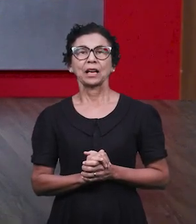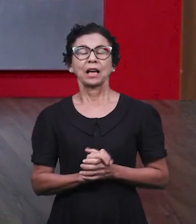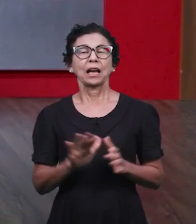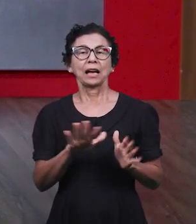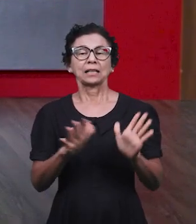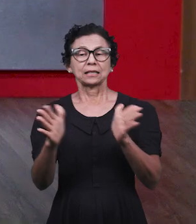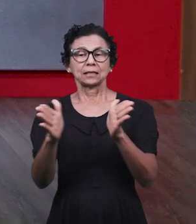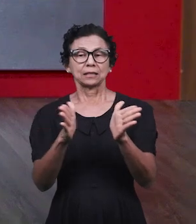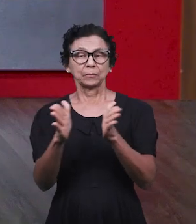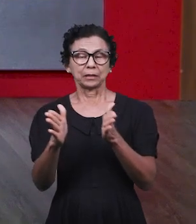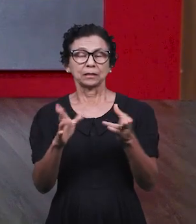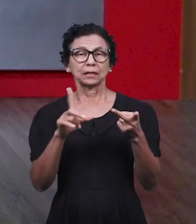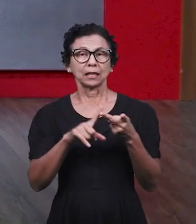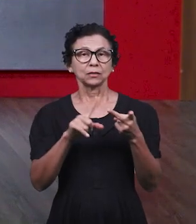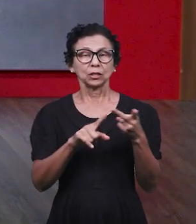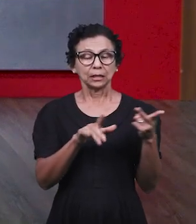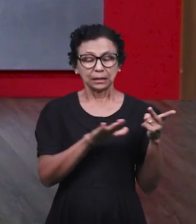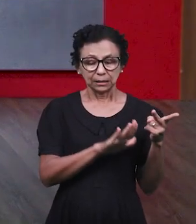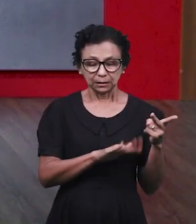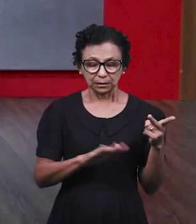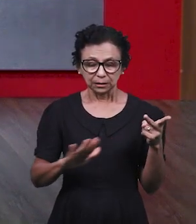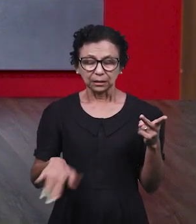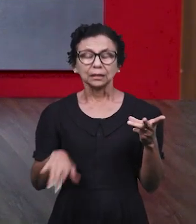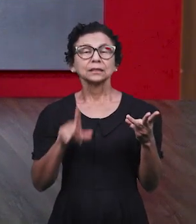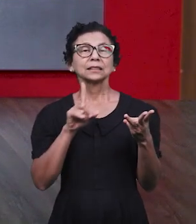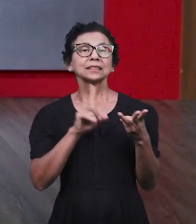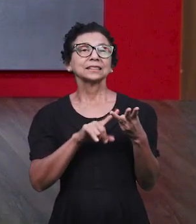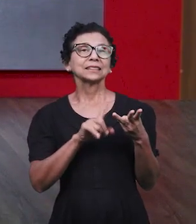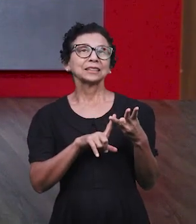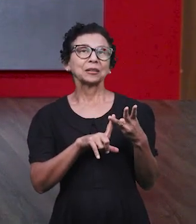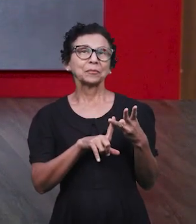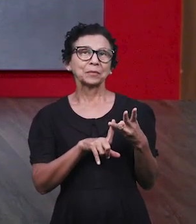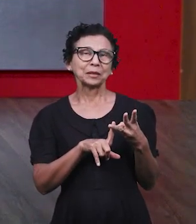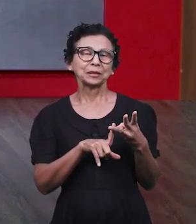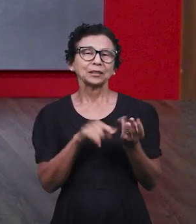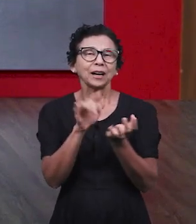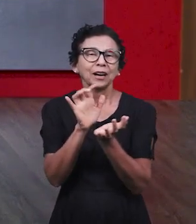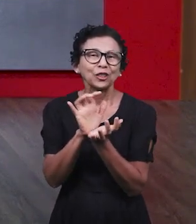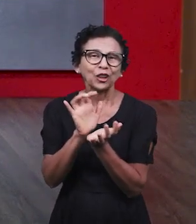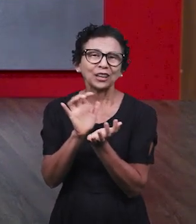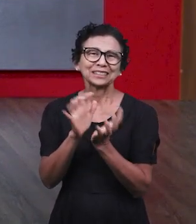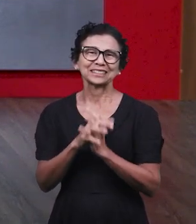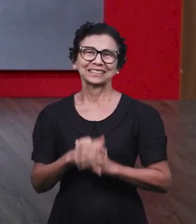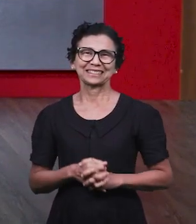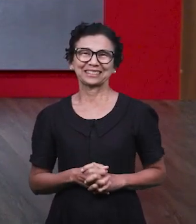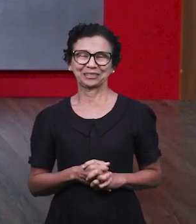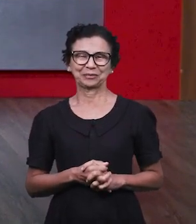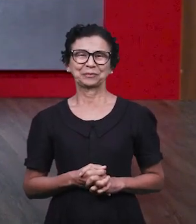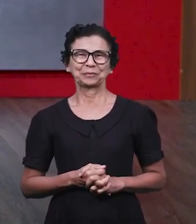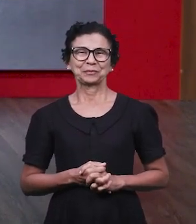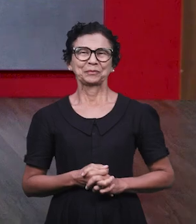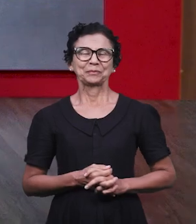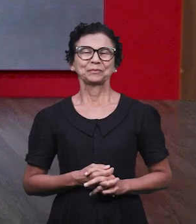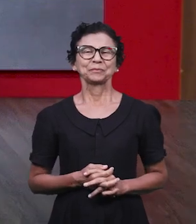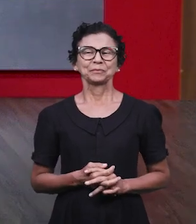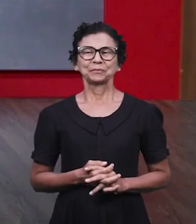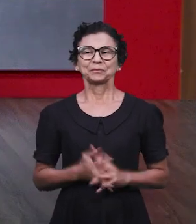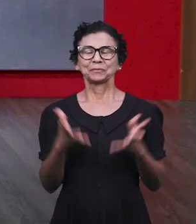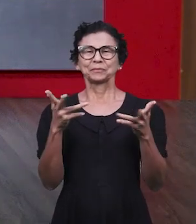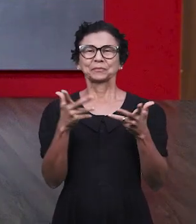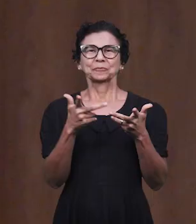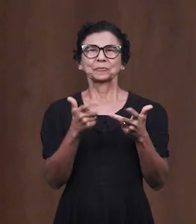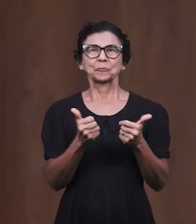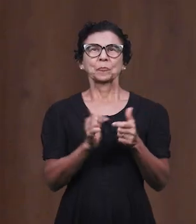com necessidades especiais, na área de odontopediatria e também na área de odontogeriatria.